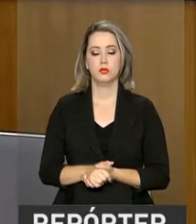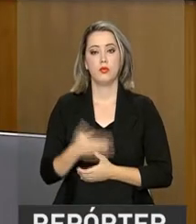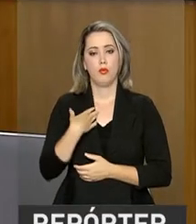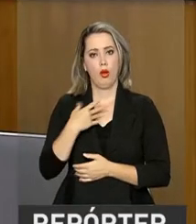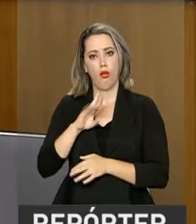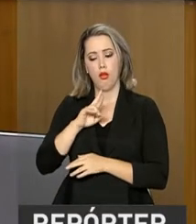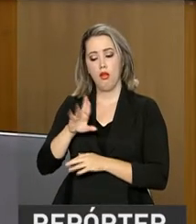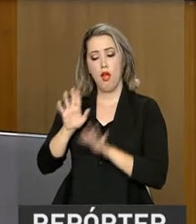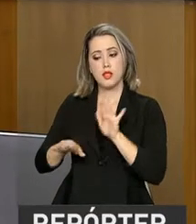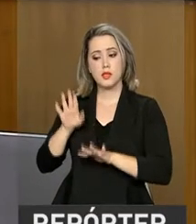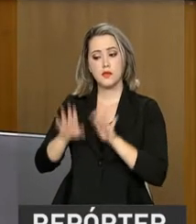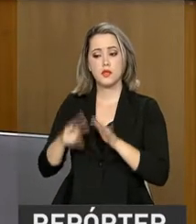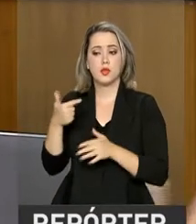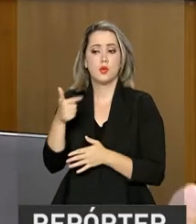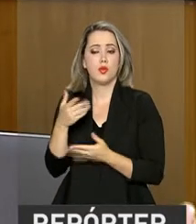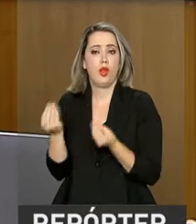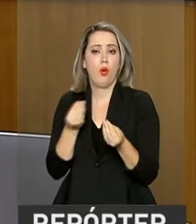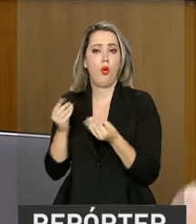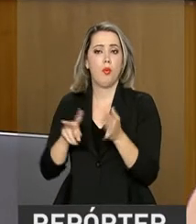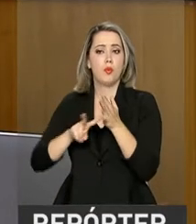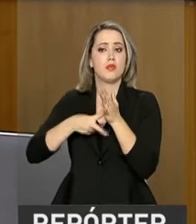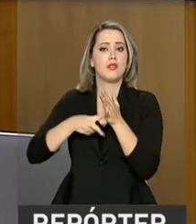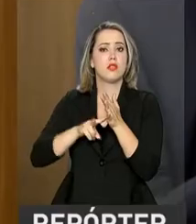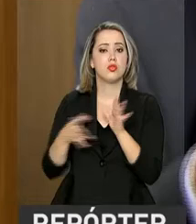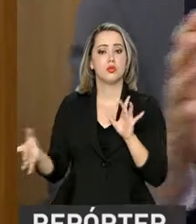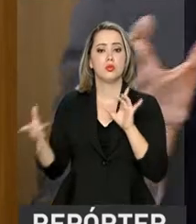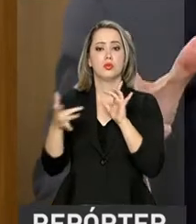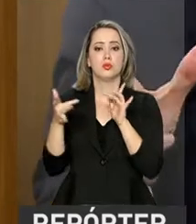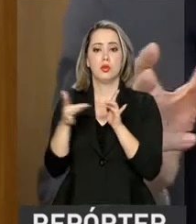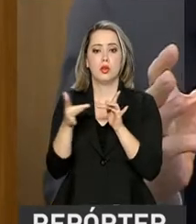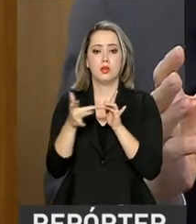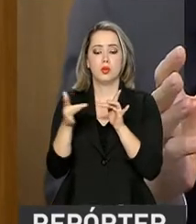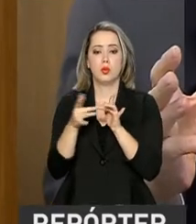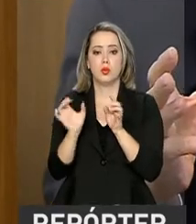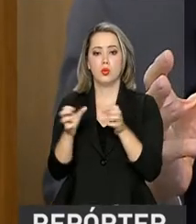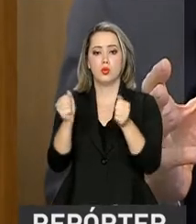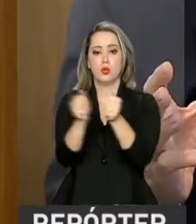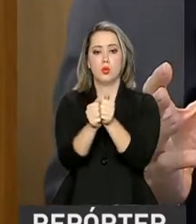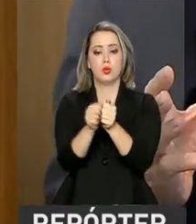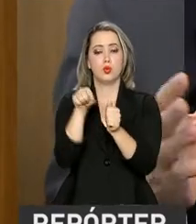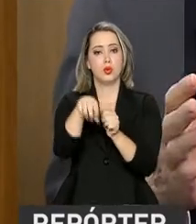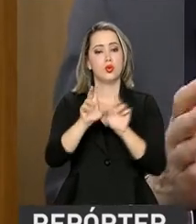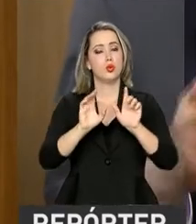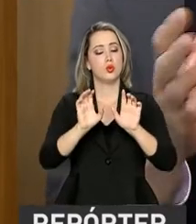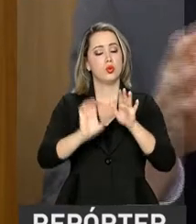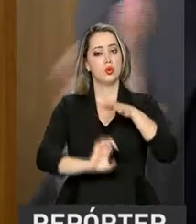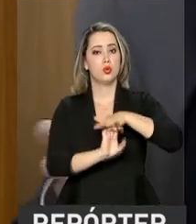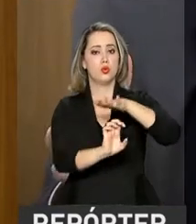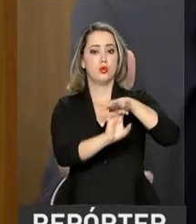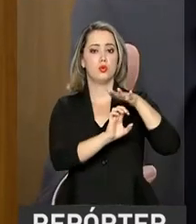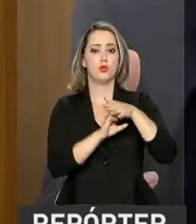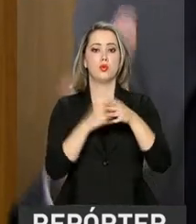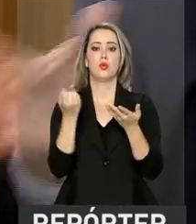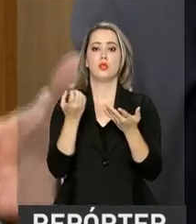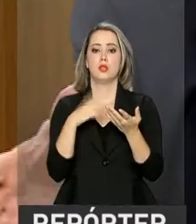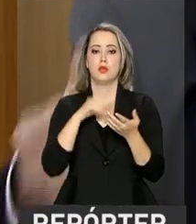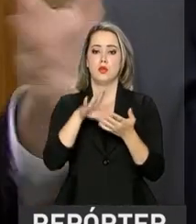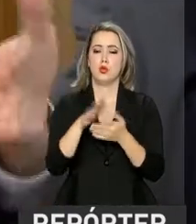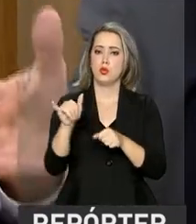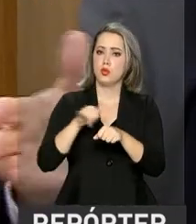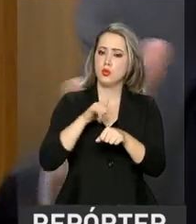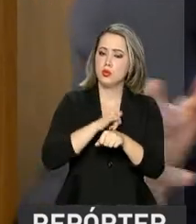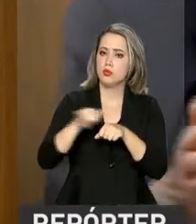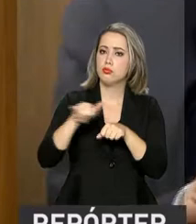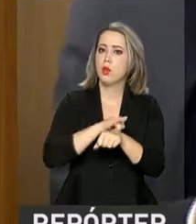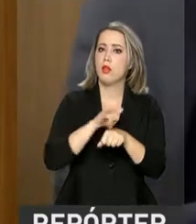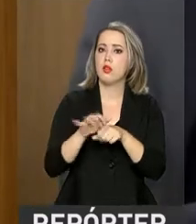o sindicato chegar num acordo com a empresa de uma estrutura de trabalho que beneficia os trabalhadores daquela empresa